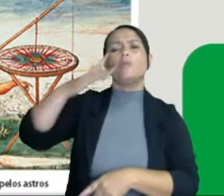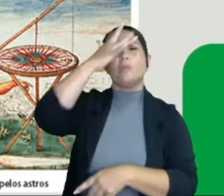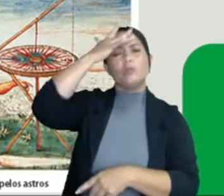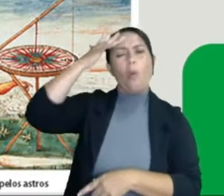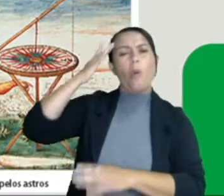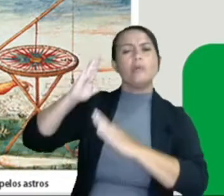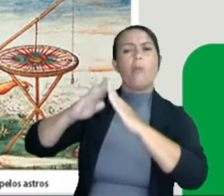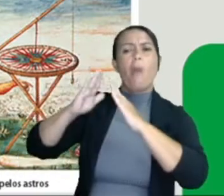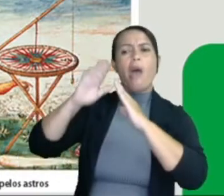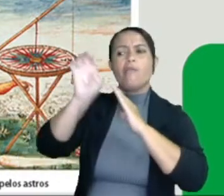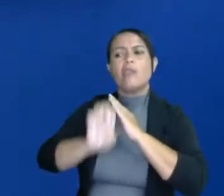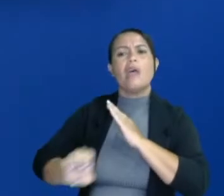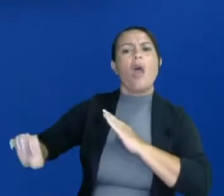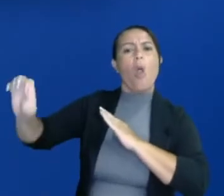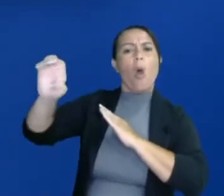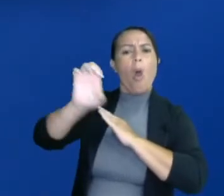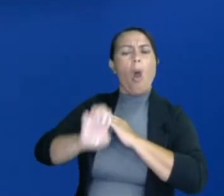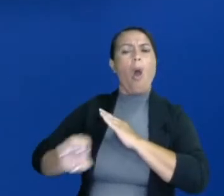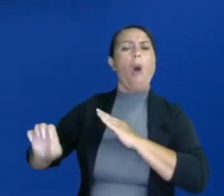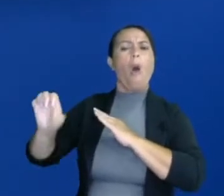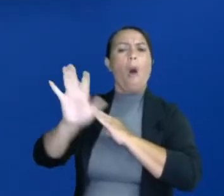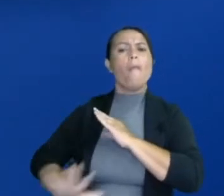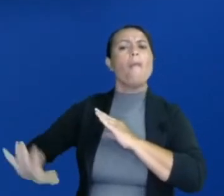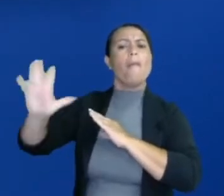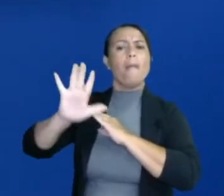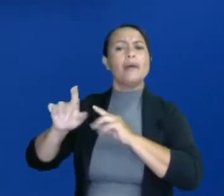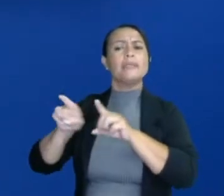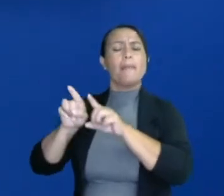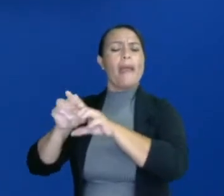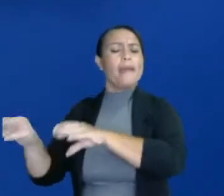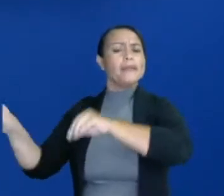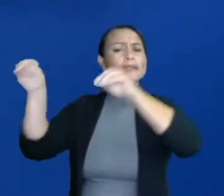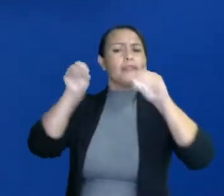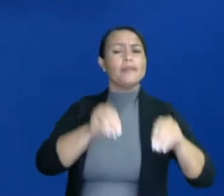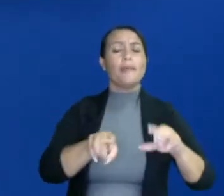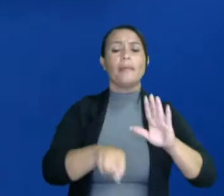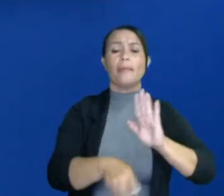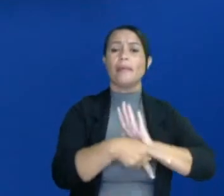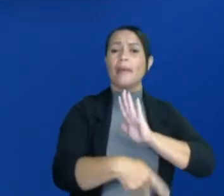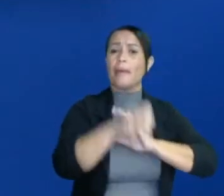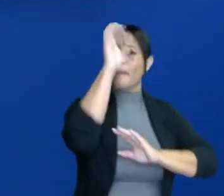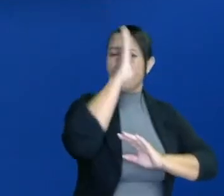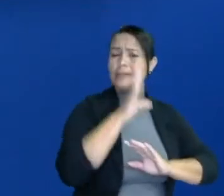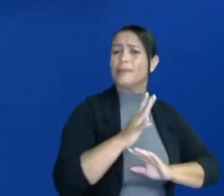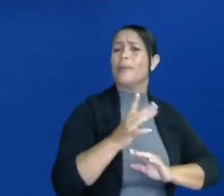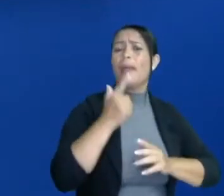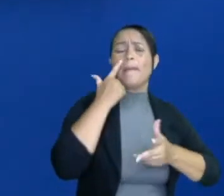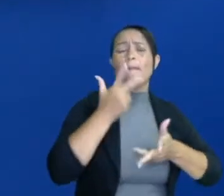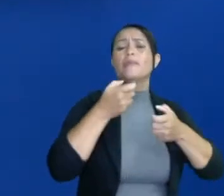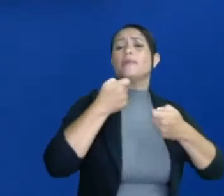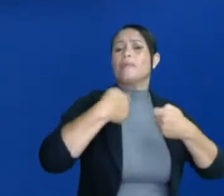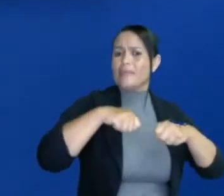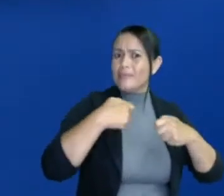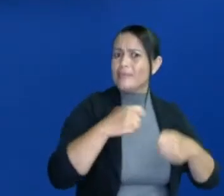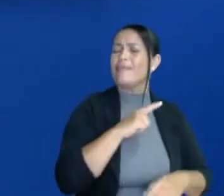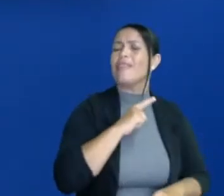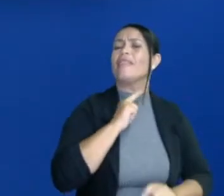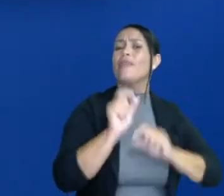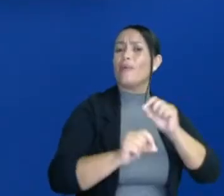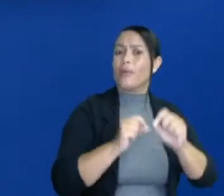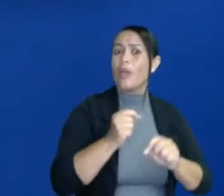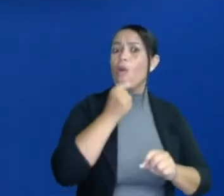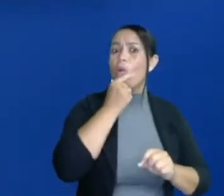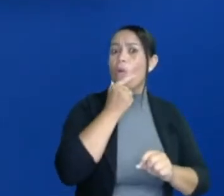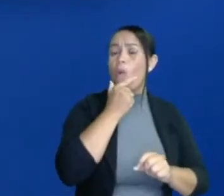europeus ocupassem outras áreas do território mundial, inclusive o Brasil, fez com que houvesse a necessidade cada vez maior de o homem